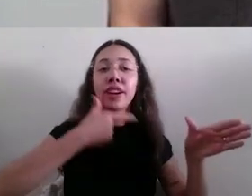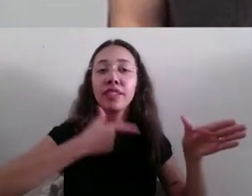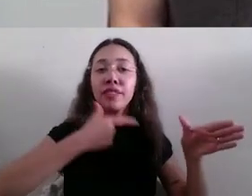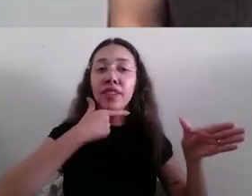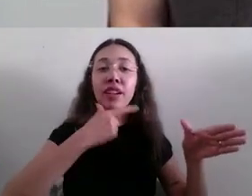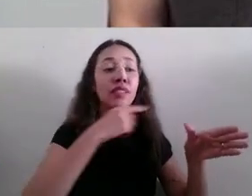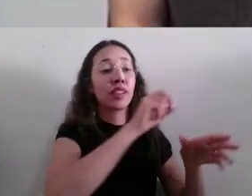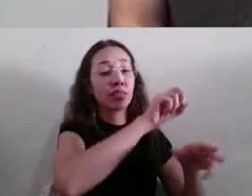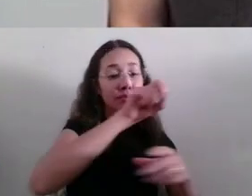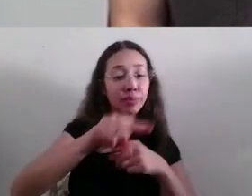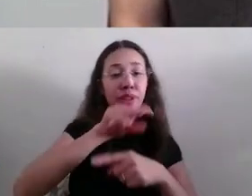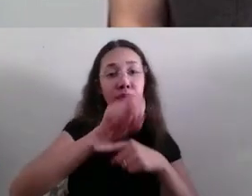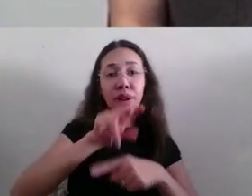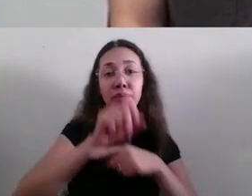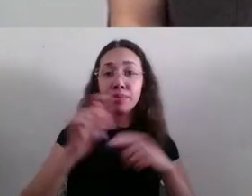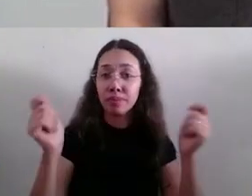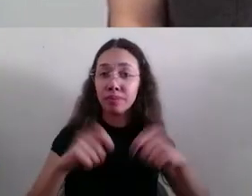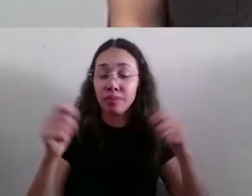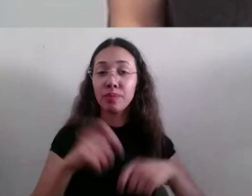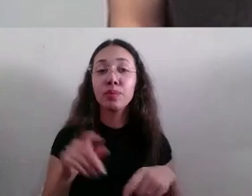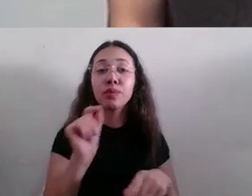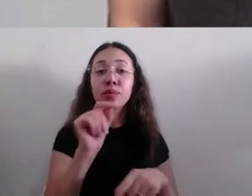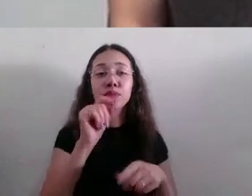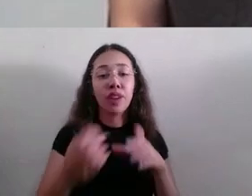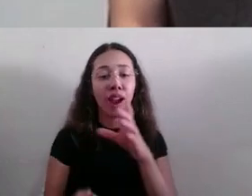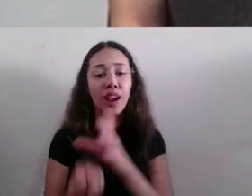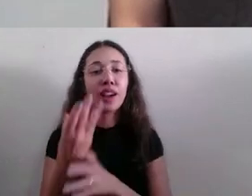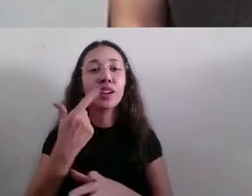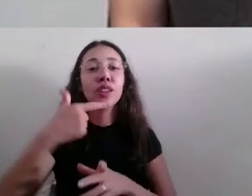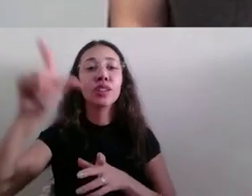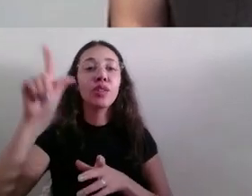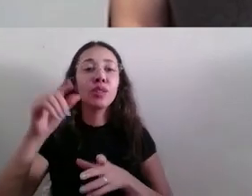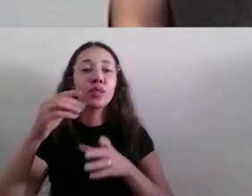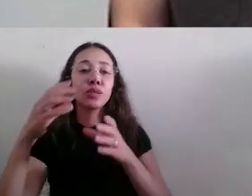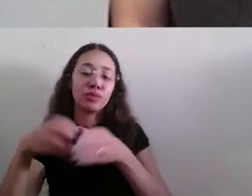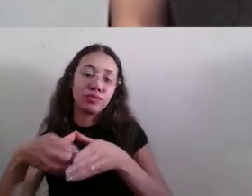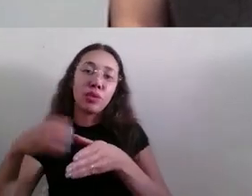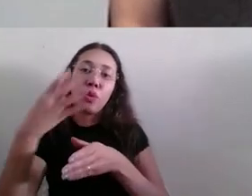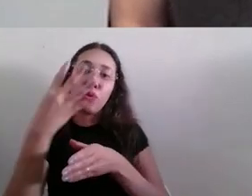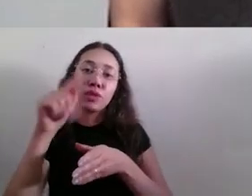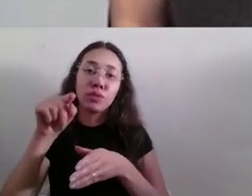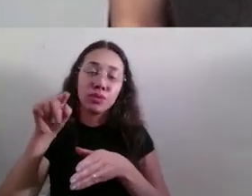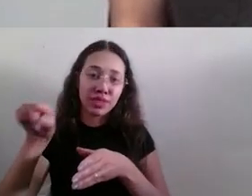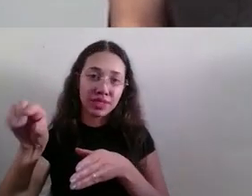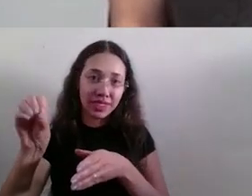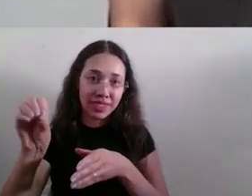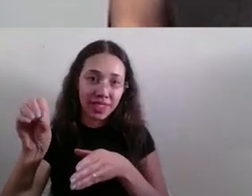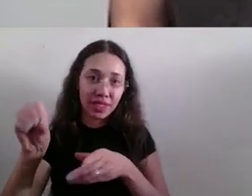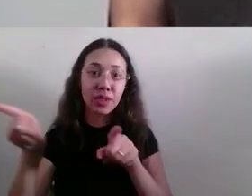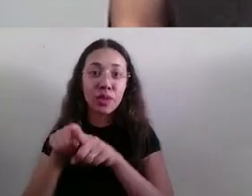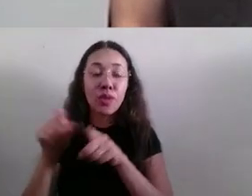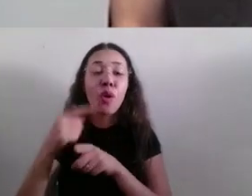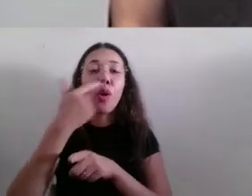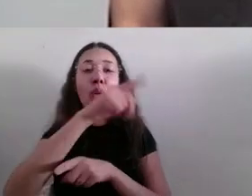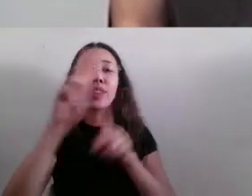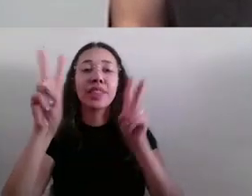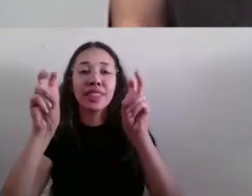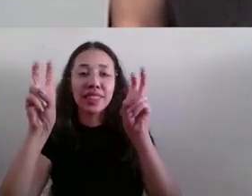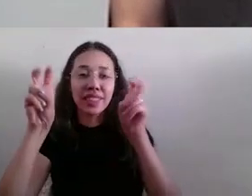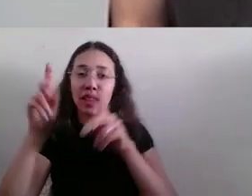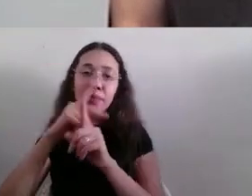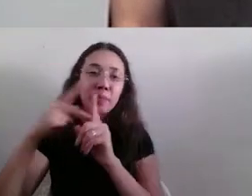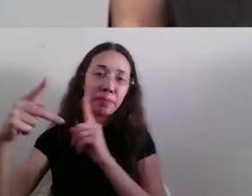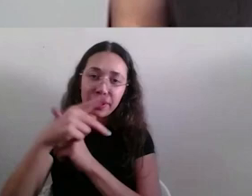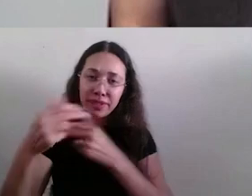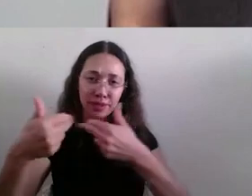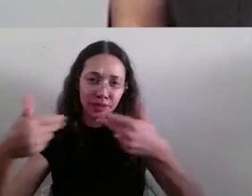então, núcleos de justiça 4.0 especializados em matéria previdenciária. Era uma adesão voluntária dos magistrados que estavam lotados. O